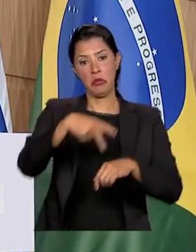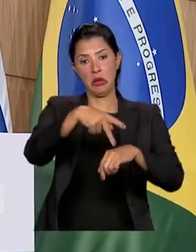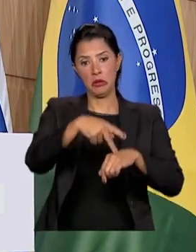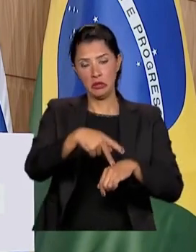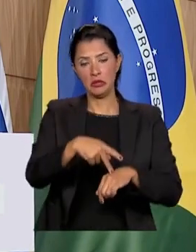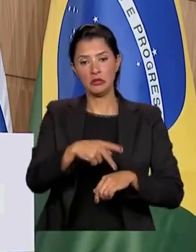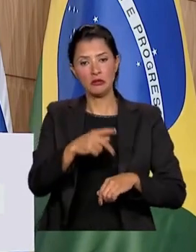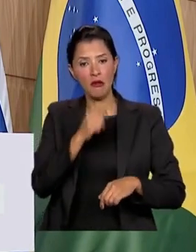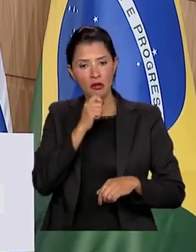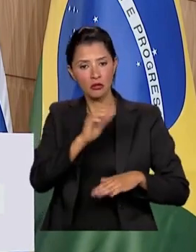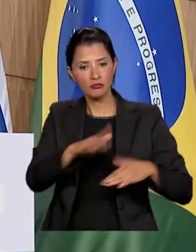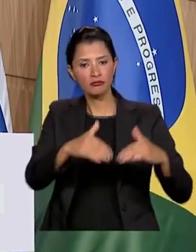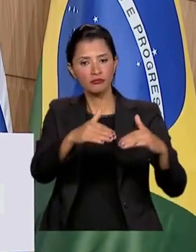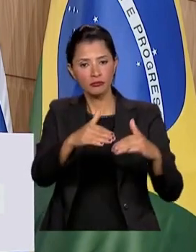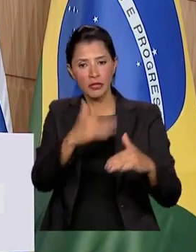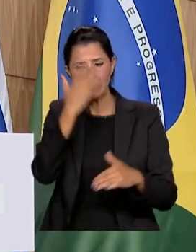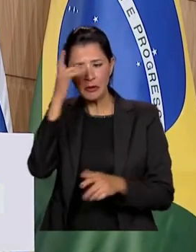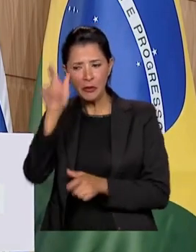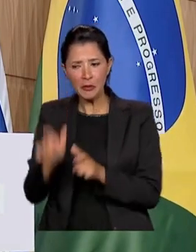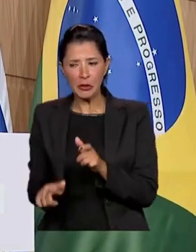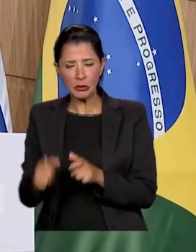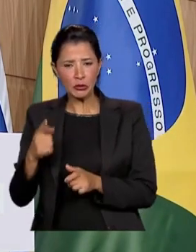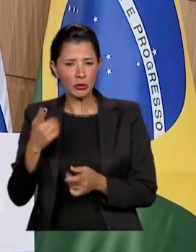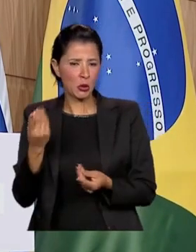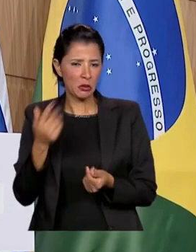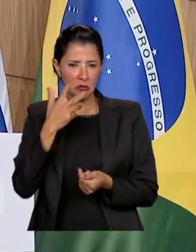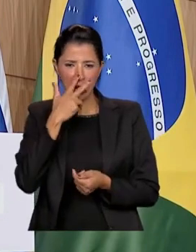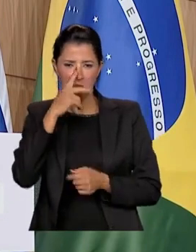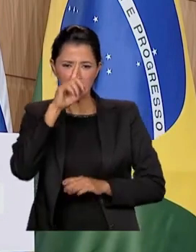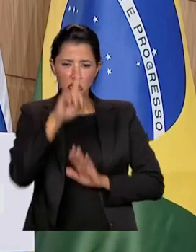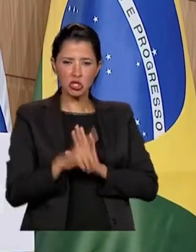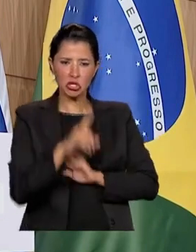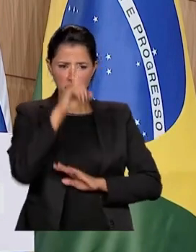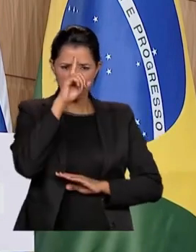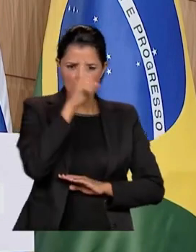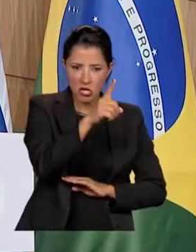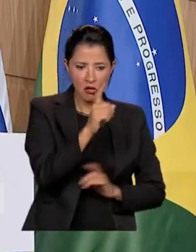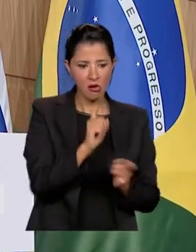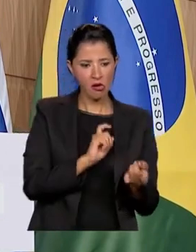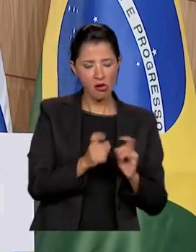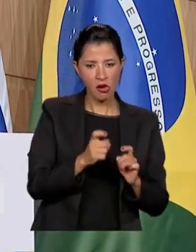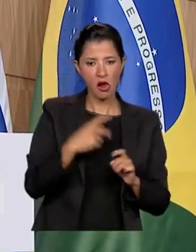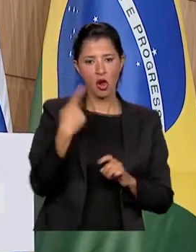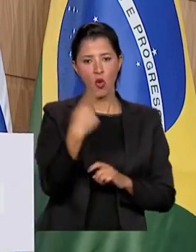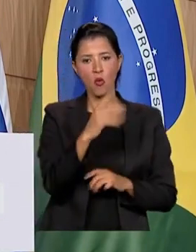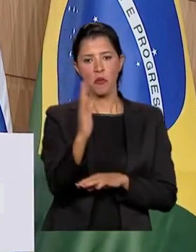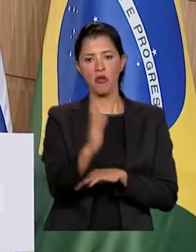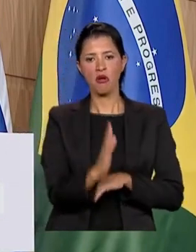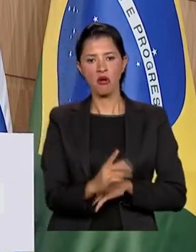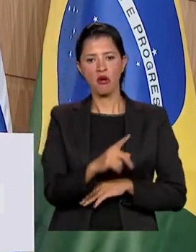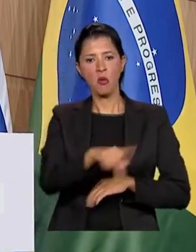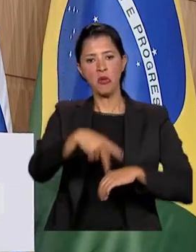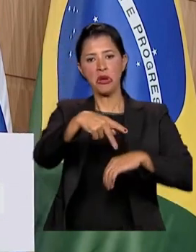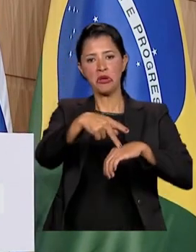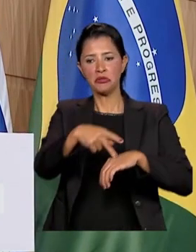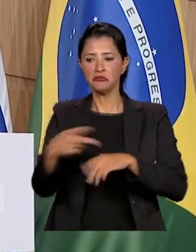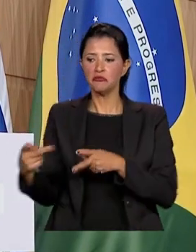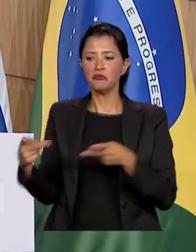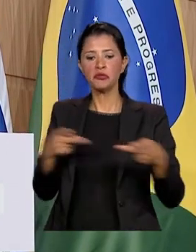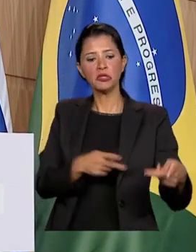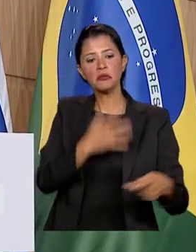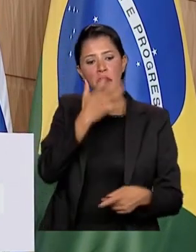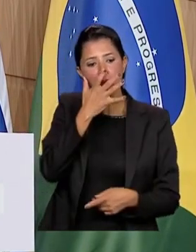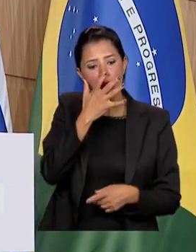no direito de mandar, de administrar a conta do país, de visitar o país para ver